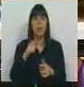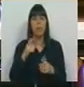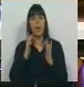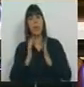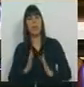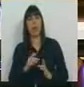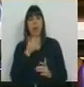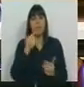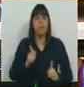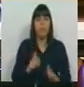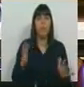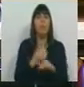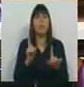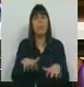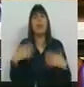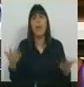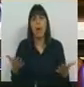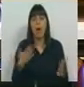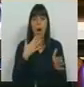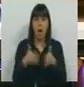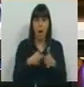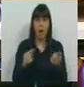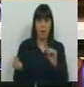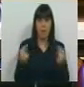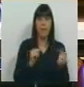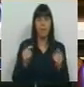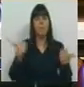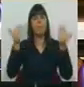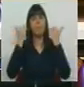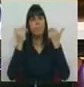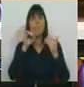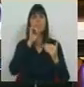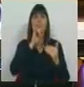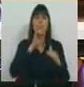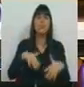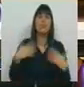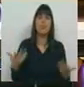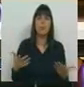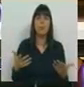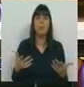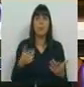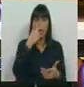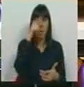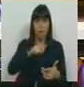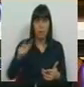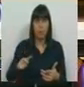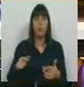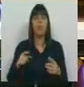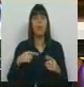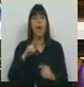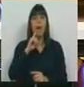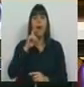dormir descansados. Por que não aproveitar este debate para informar da possibilidade que as pessoas têm de